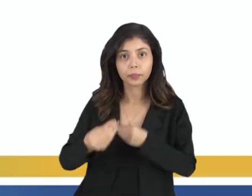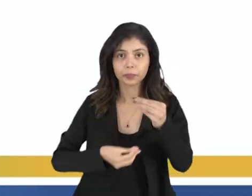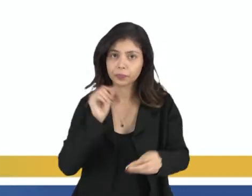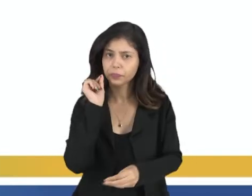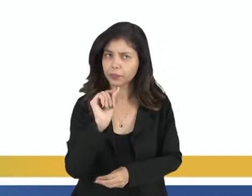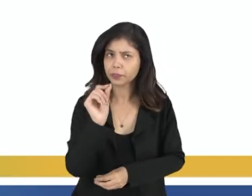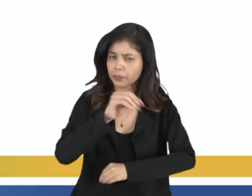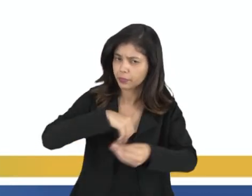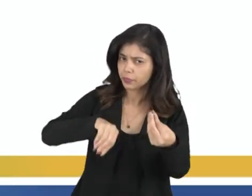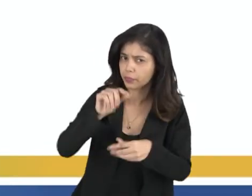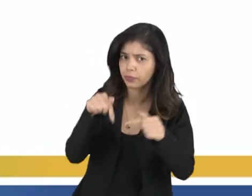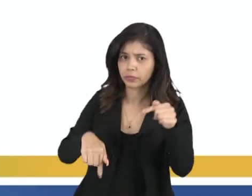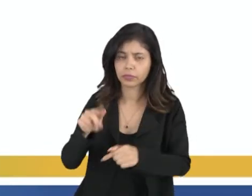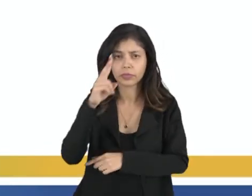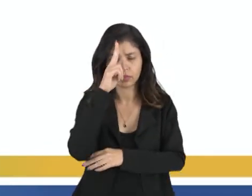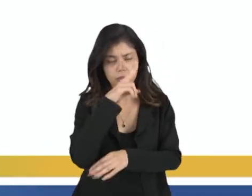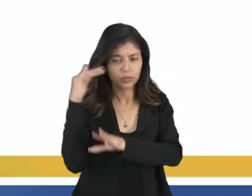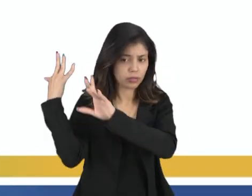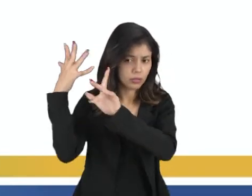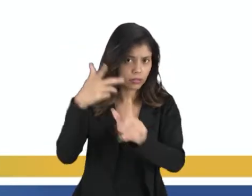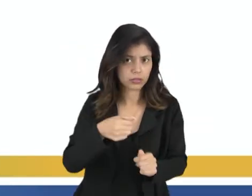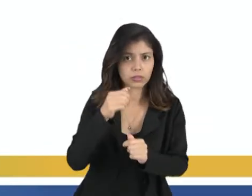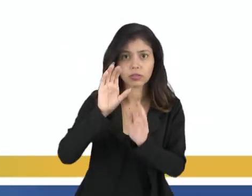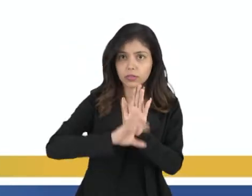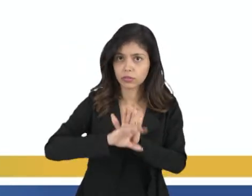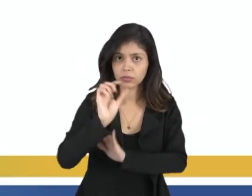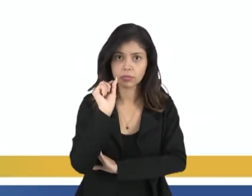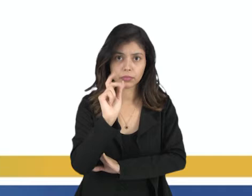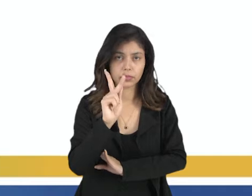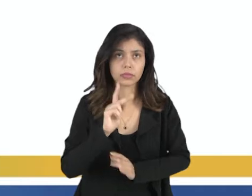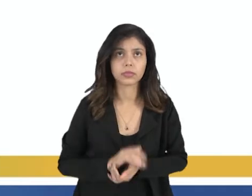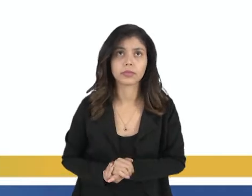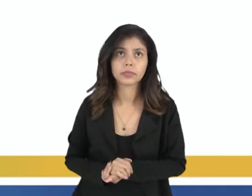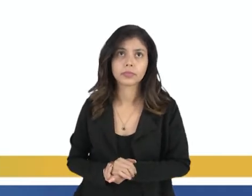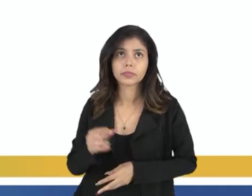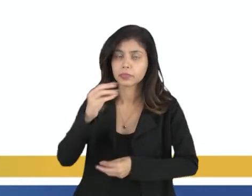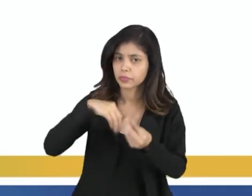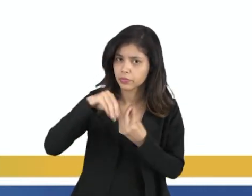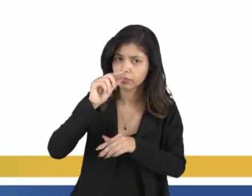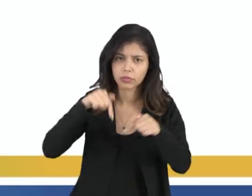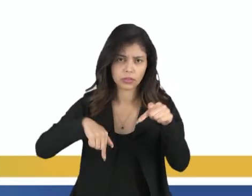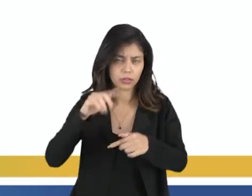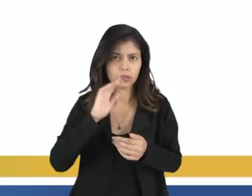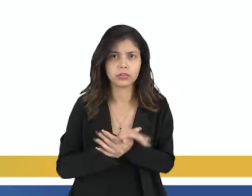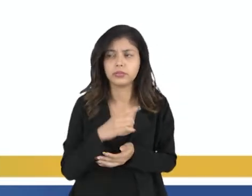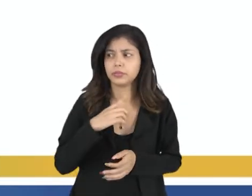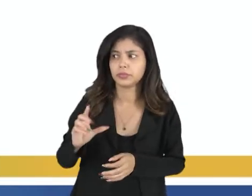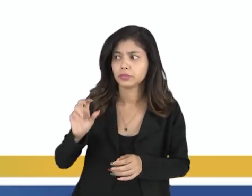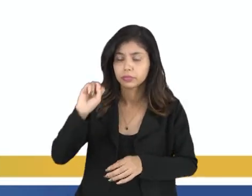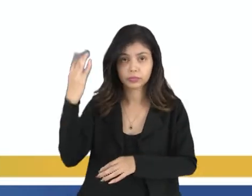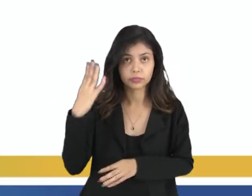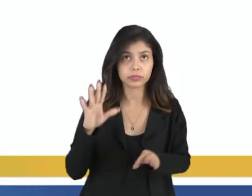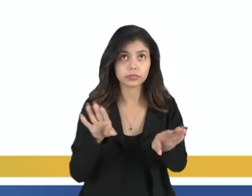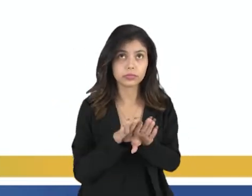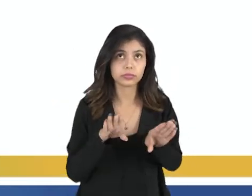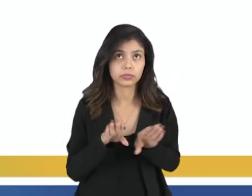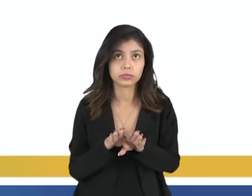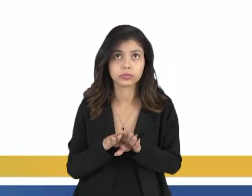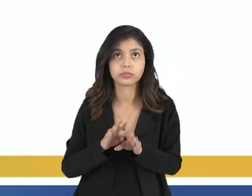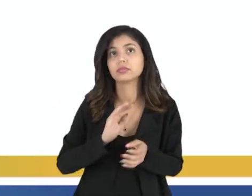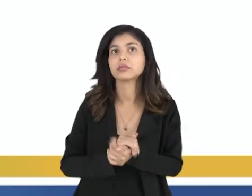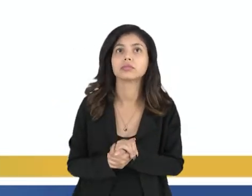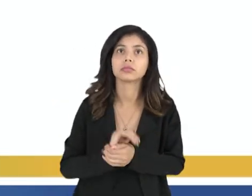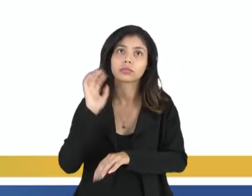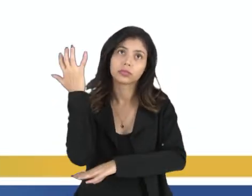uma reação química, relembrar o conceito, ok? A reação química ocorre quando há alteração na natureza